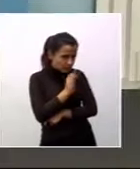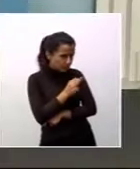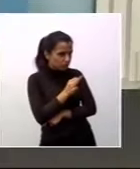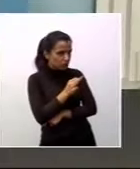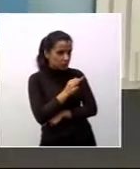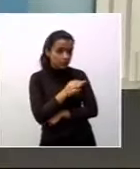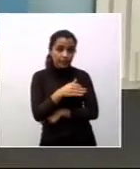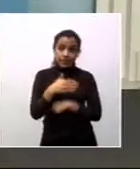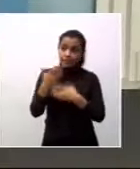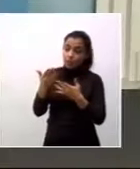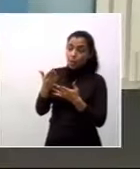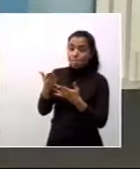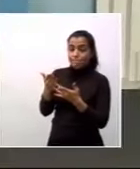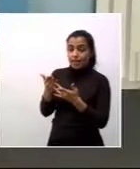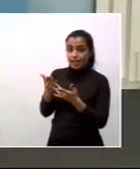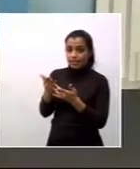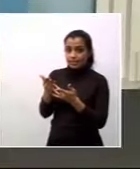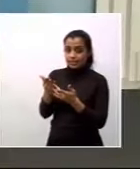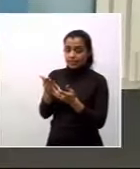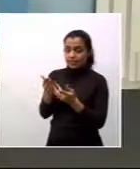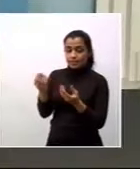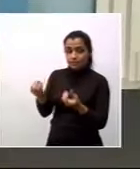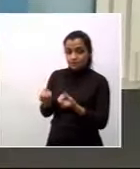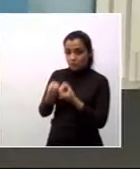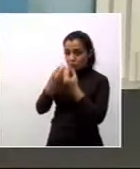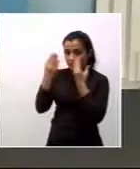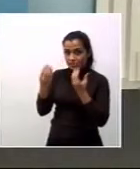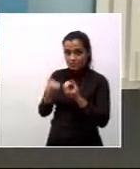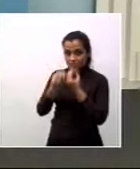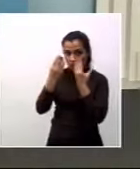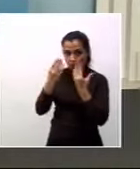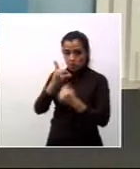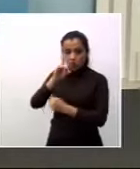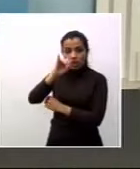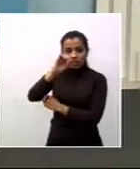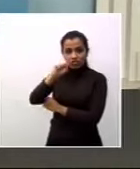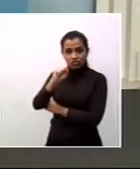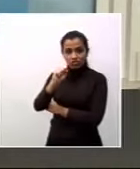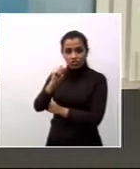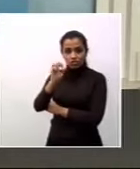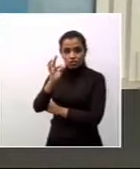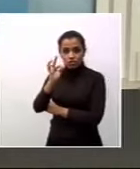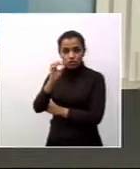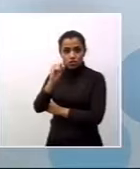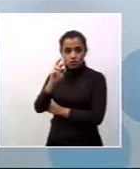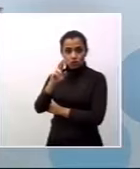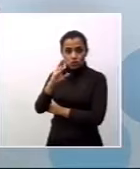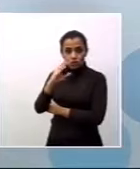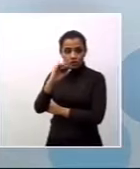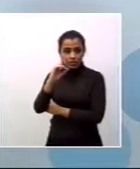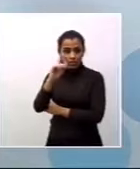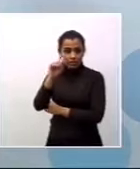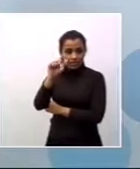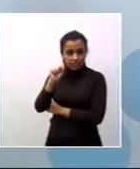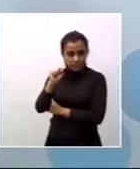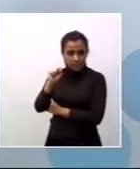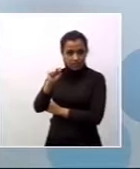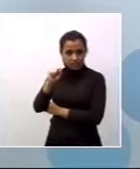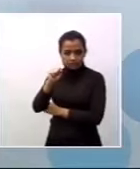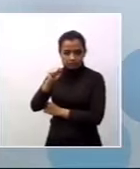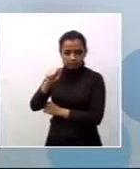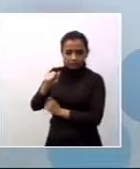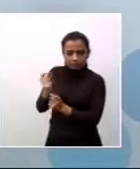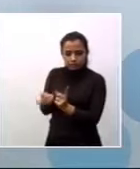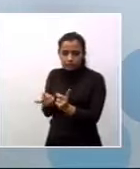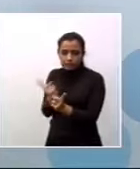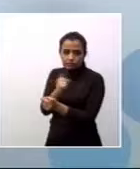no caso das informações distorcidas sim porque é um dos tipos de peitinhos como essa que a gente acabou de falar então é uma